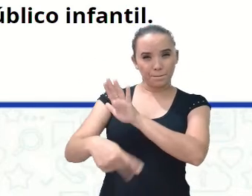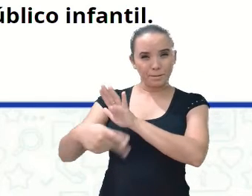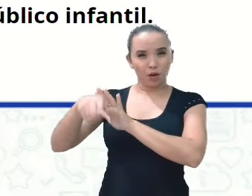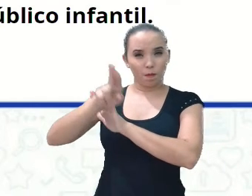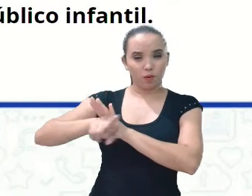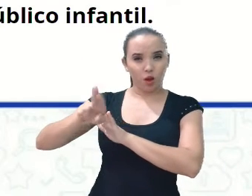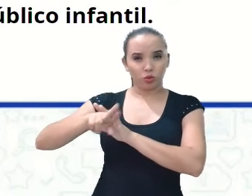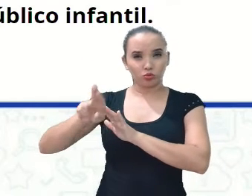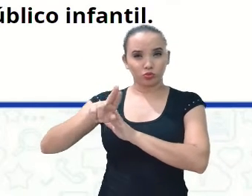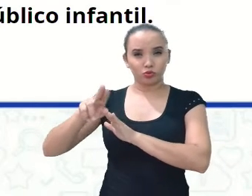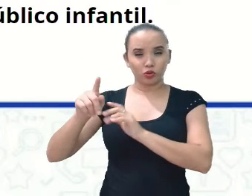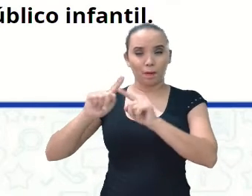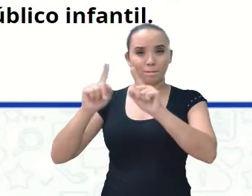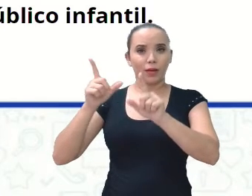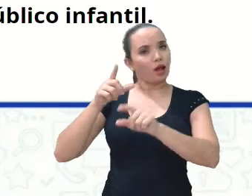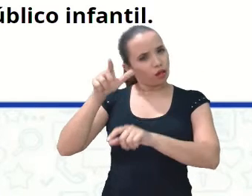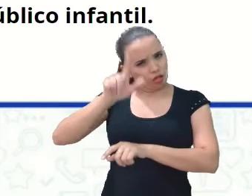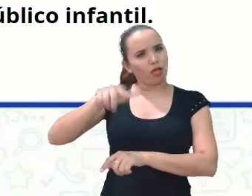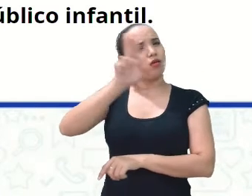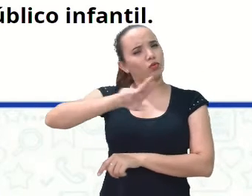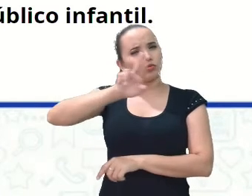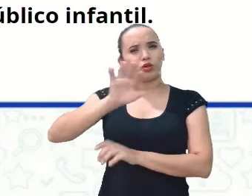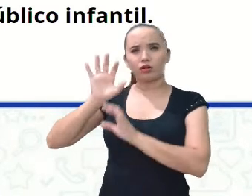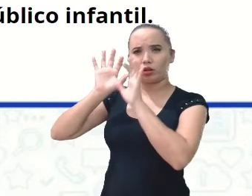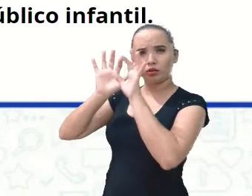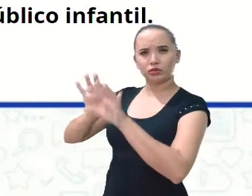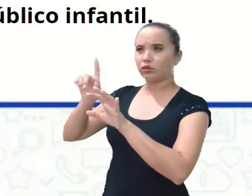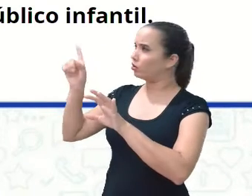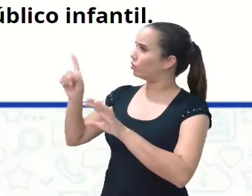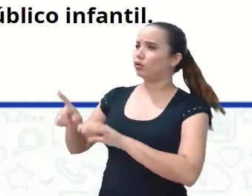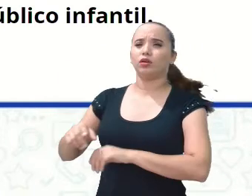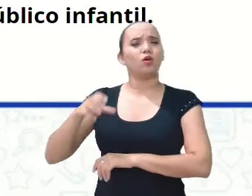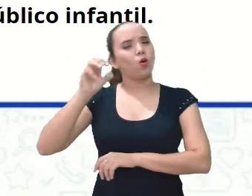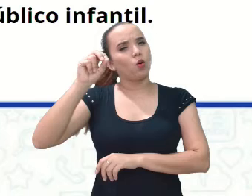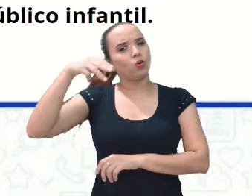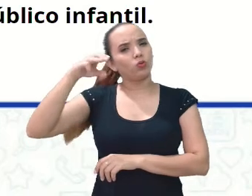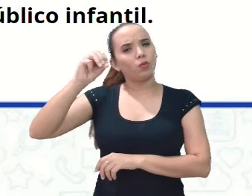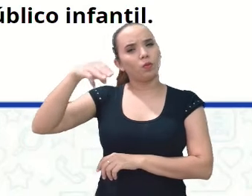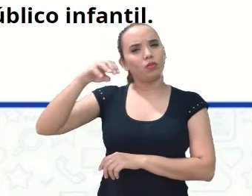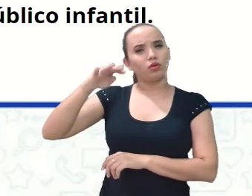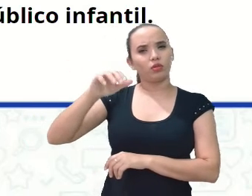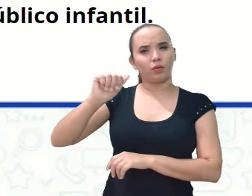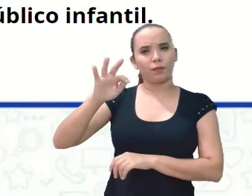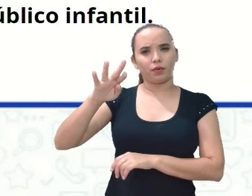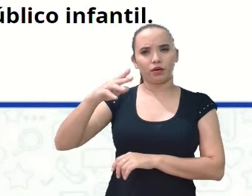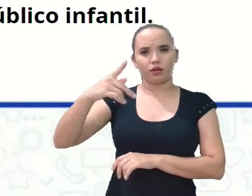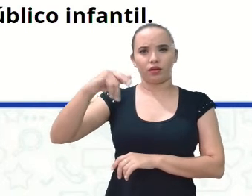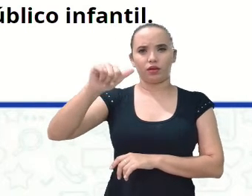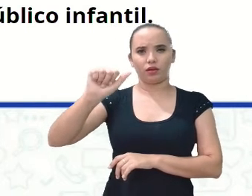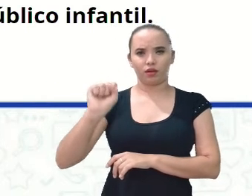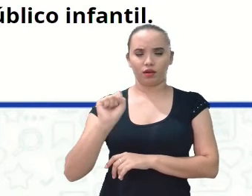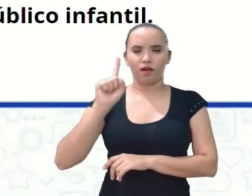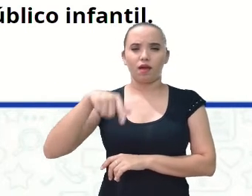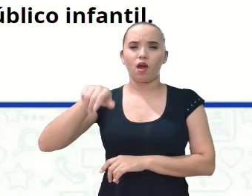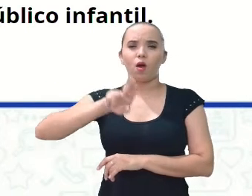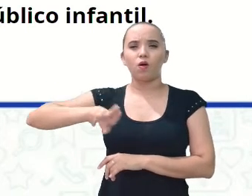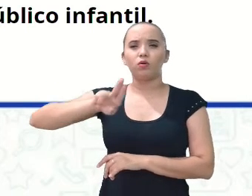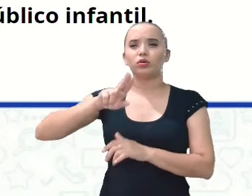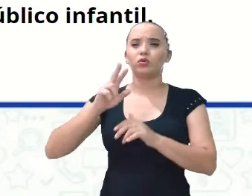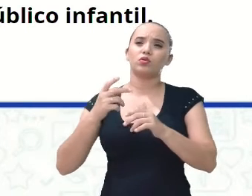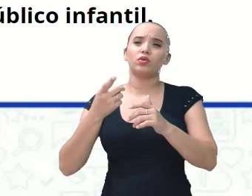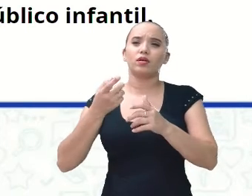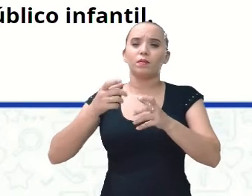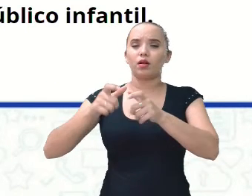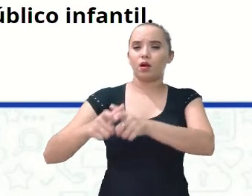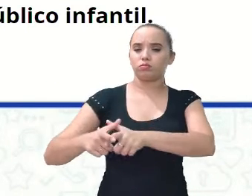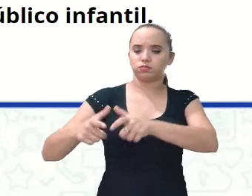é utilizada desta forma. Ok? É um recurso, né? Esse recurso ele é utilizado para